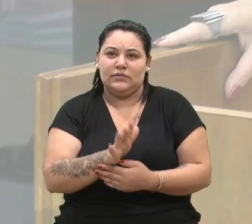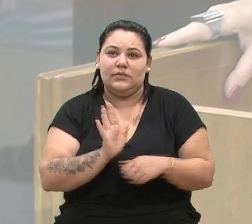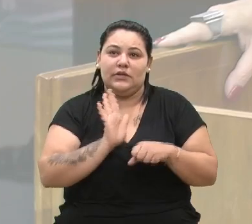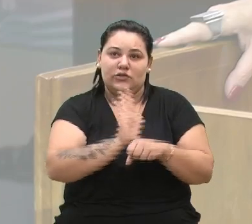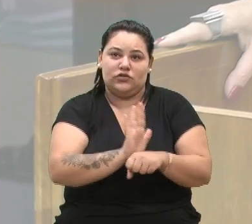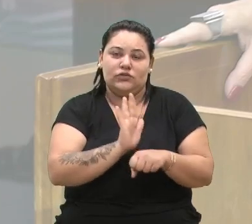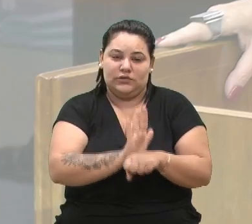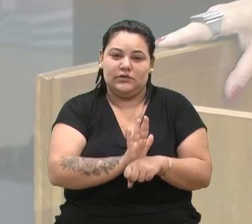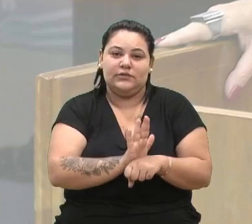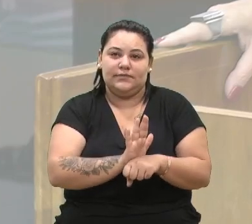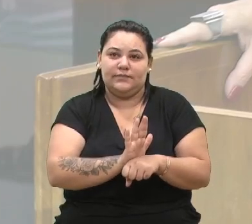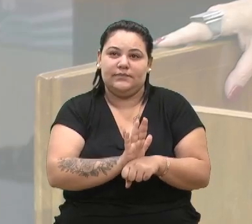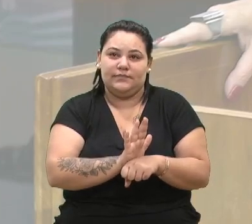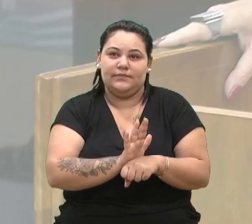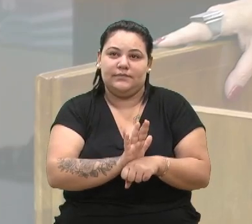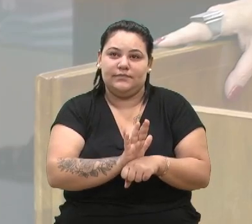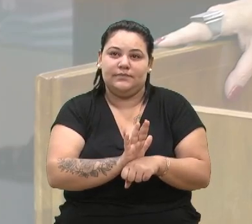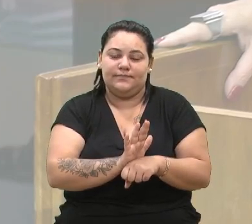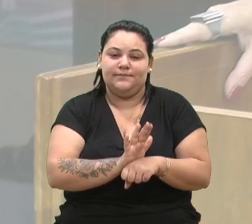ajudar nessa vaquinha,